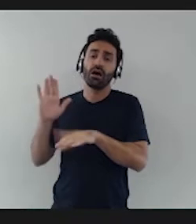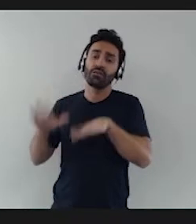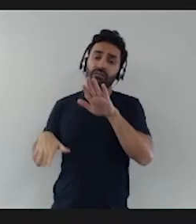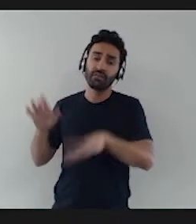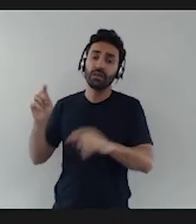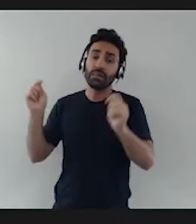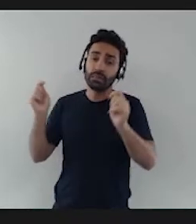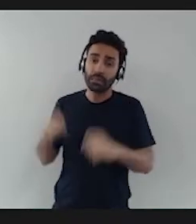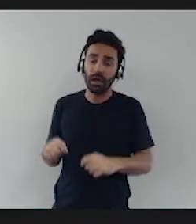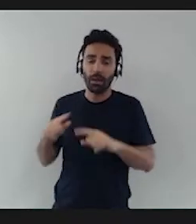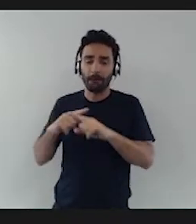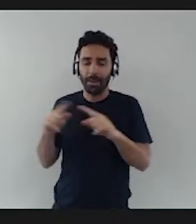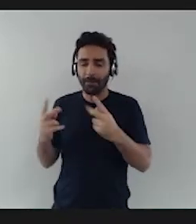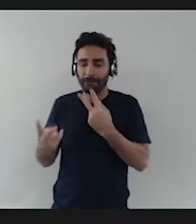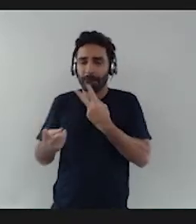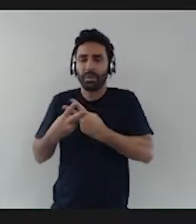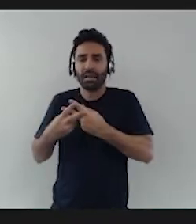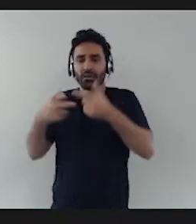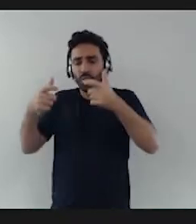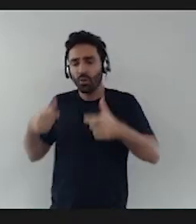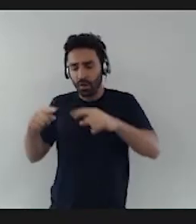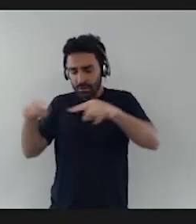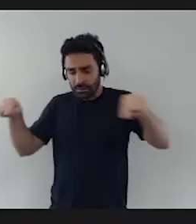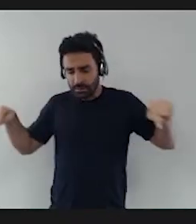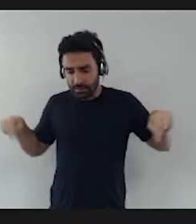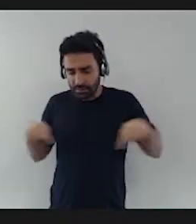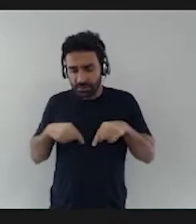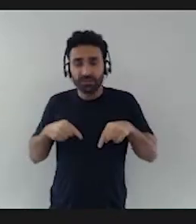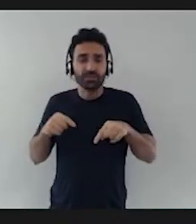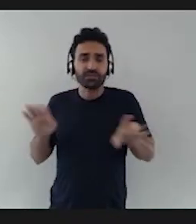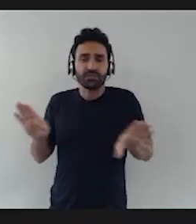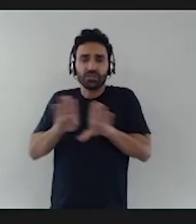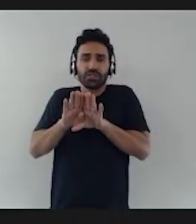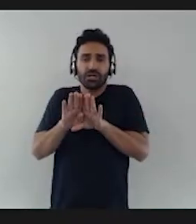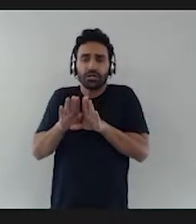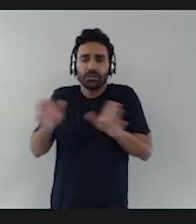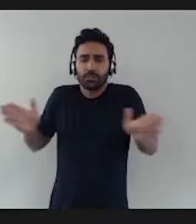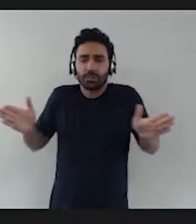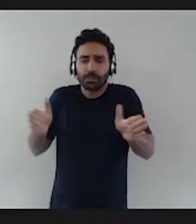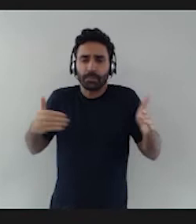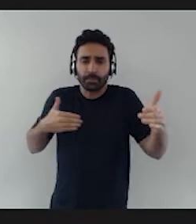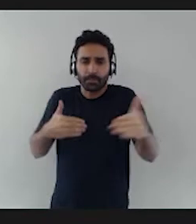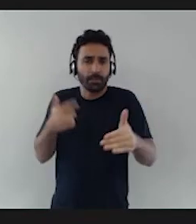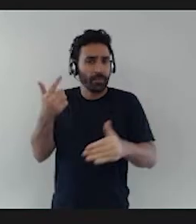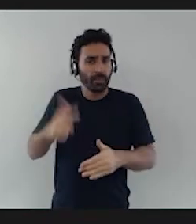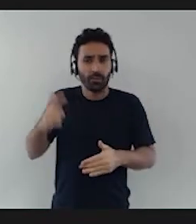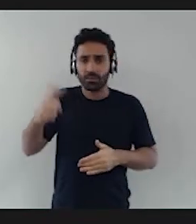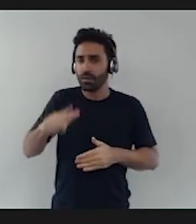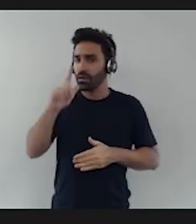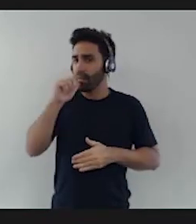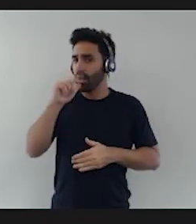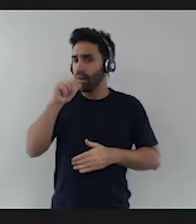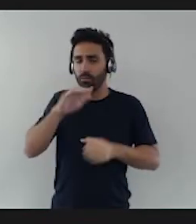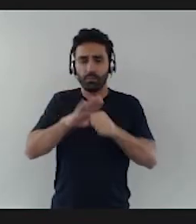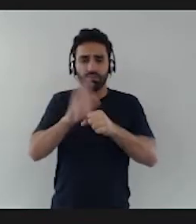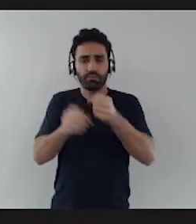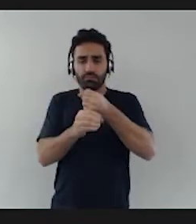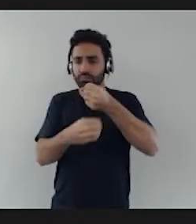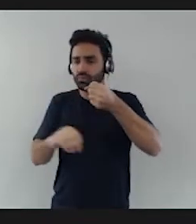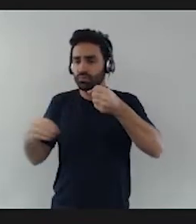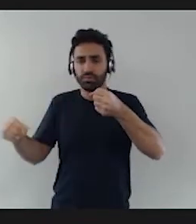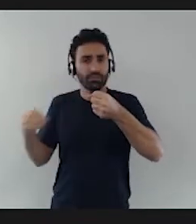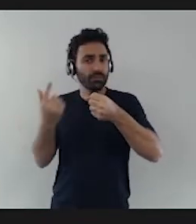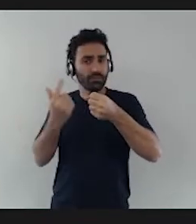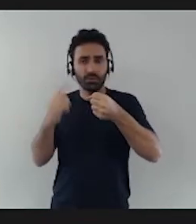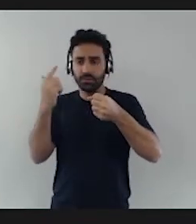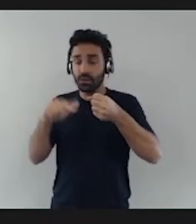extremamente reduzidos, não dispunham, Daniela falou muito bem isso, de água e esgoto, que é o mínimo para